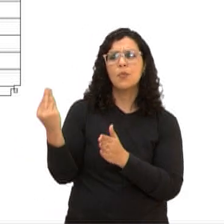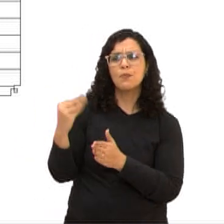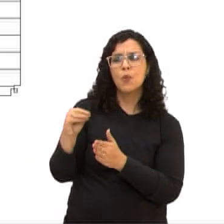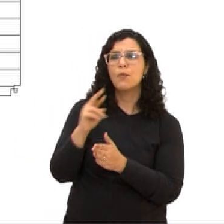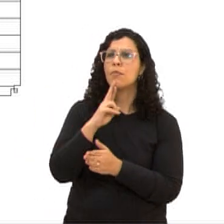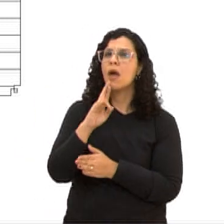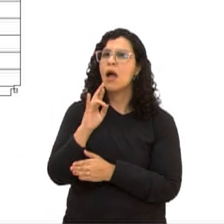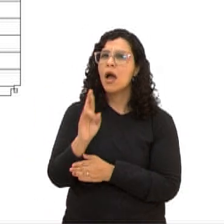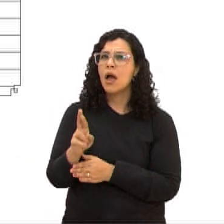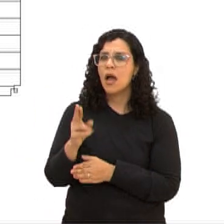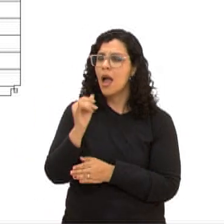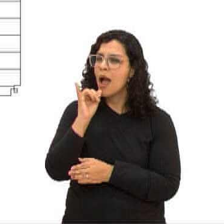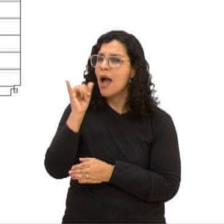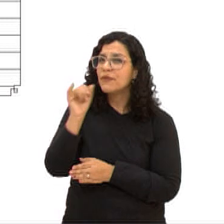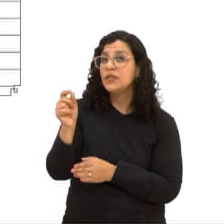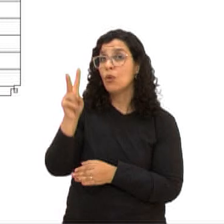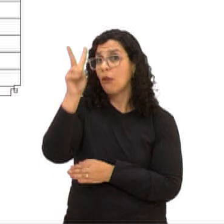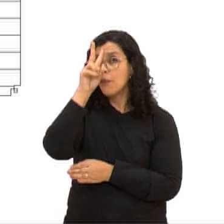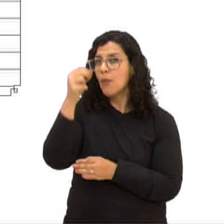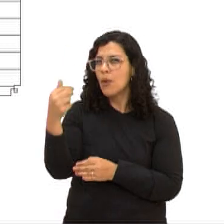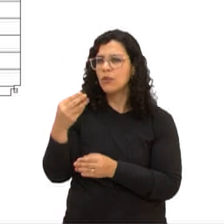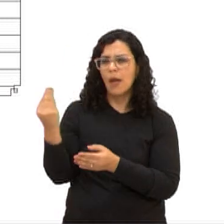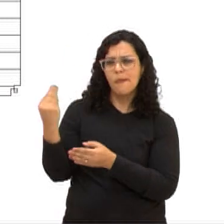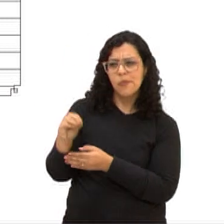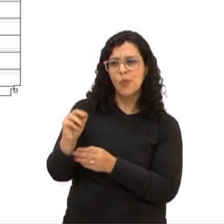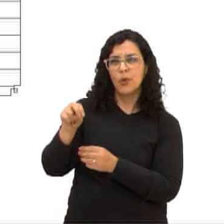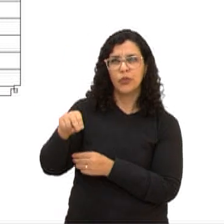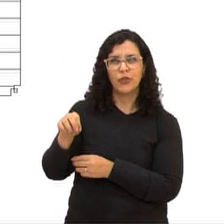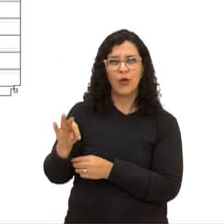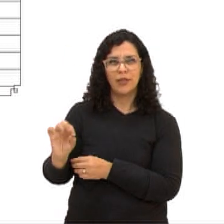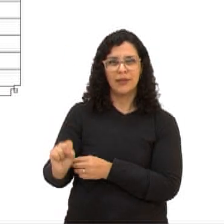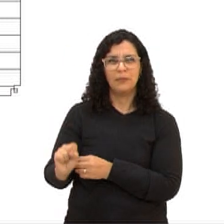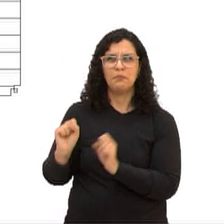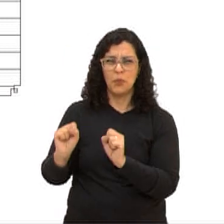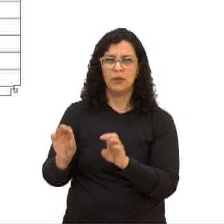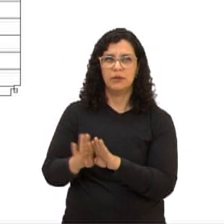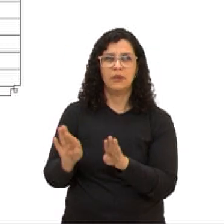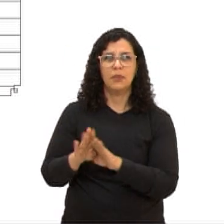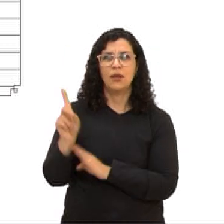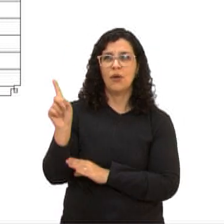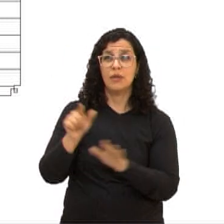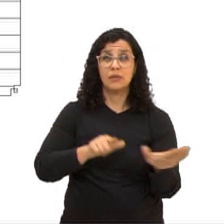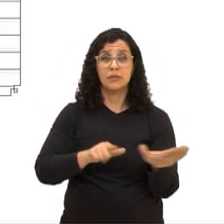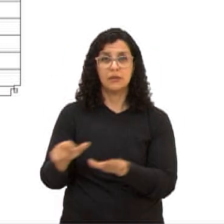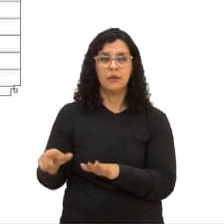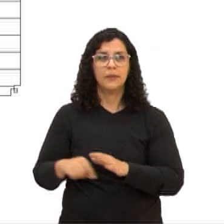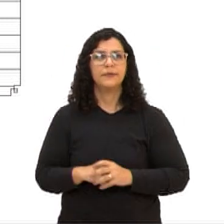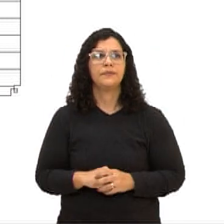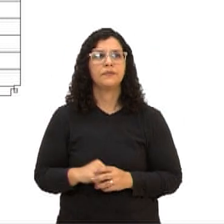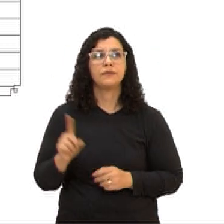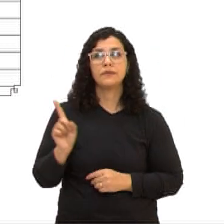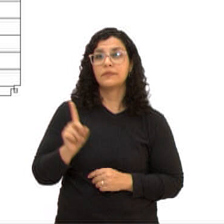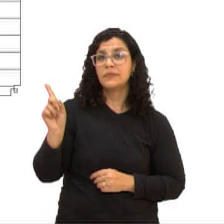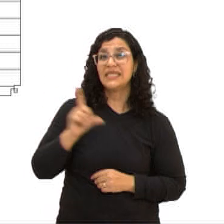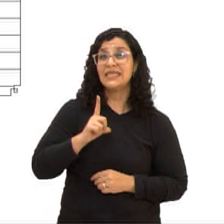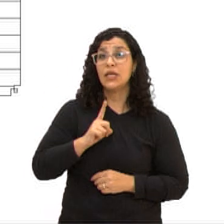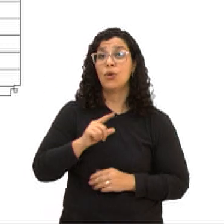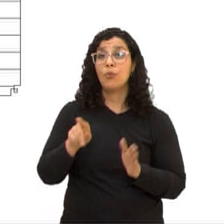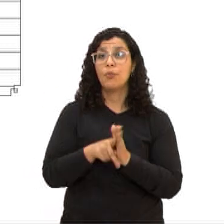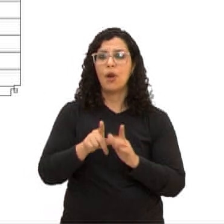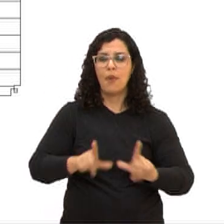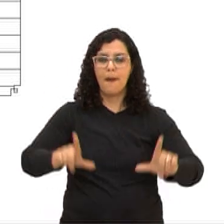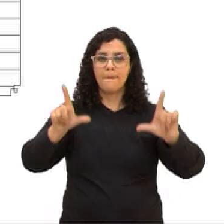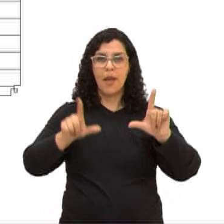algum recado, algum lembrete da semana, né? Então, esse é um planner semanal. Aqui temos um